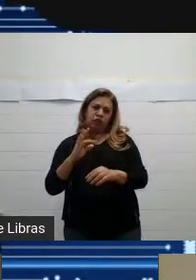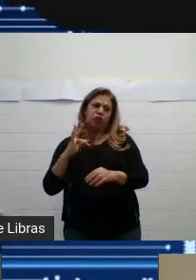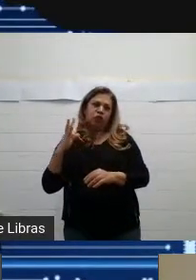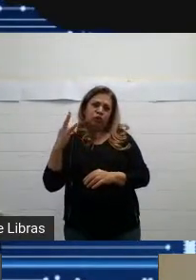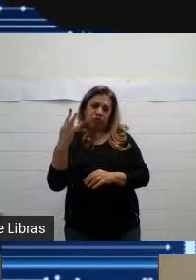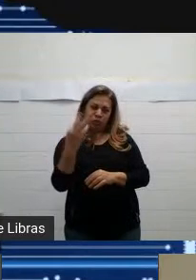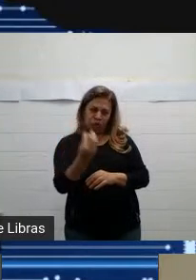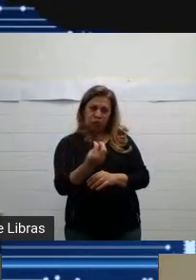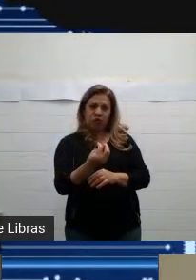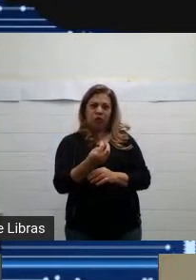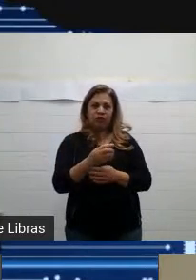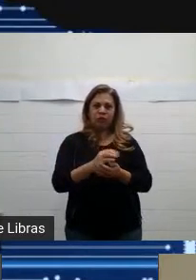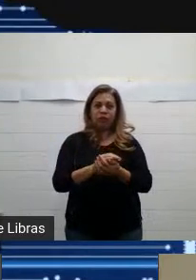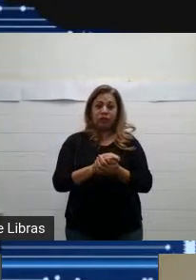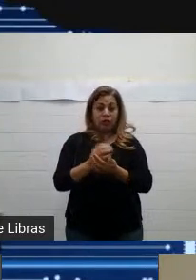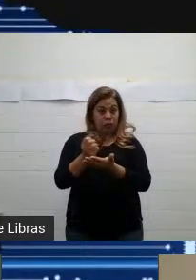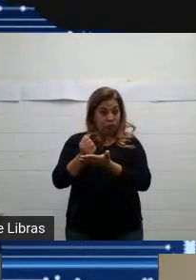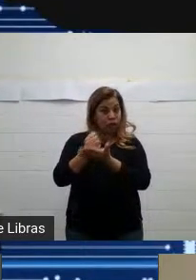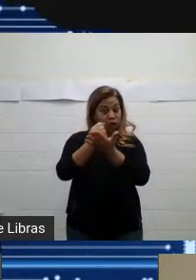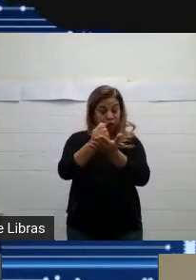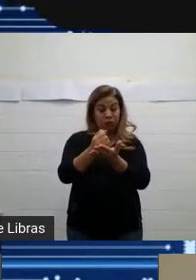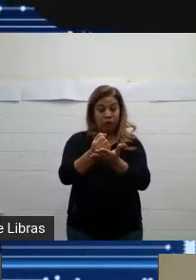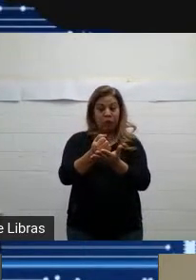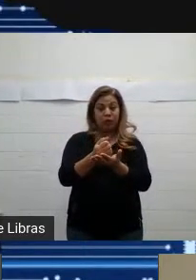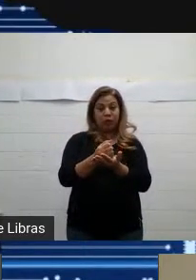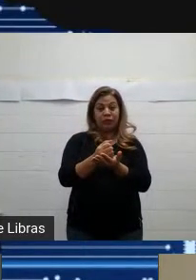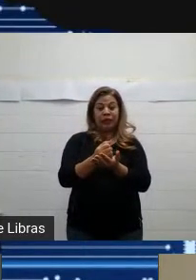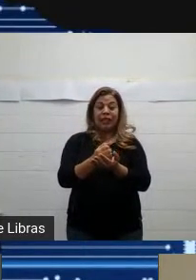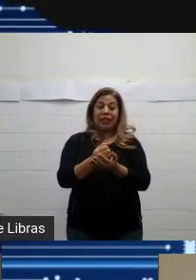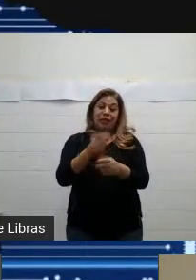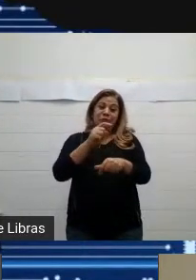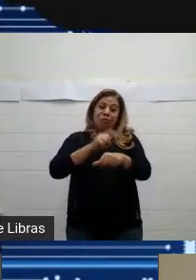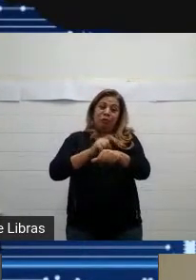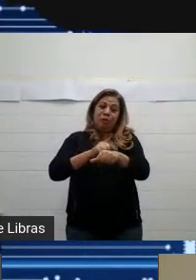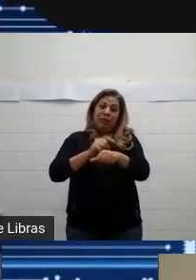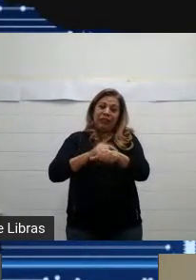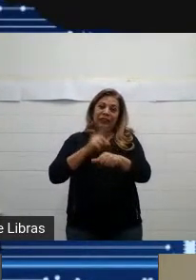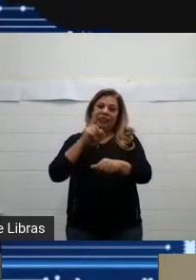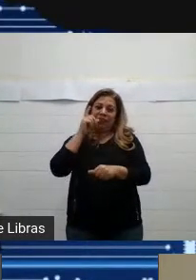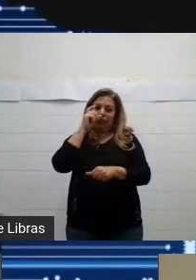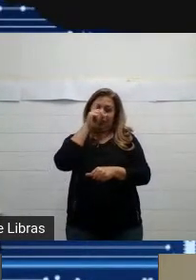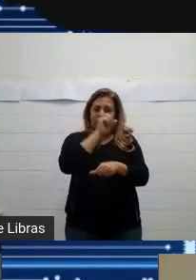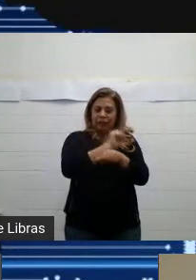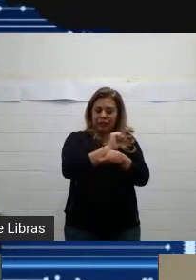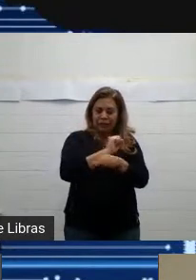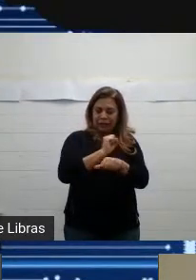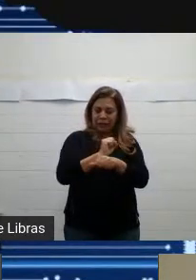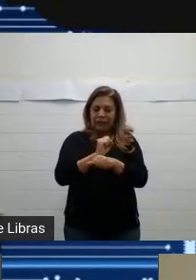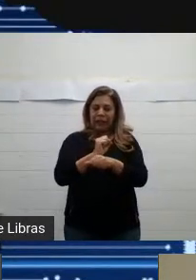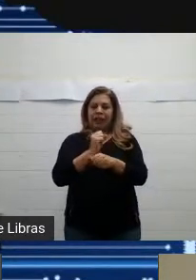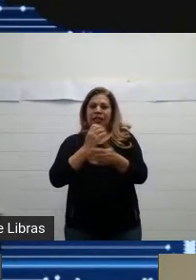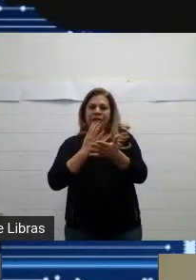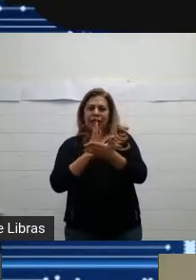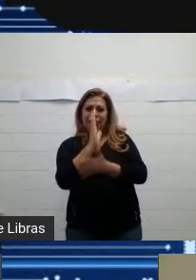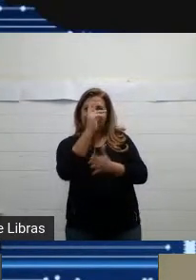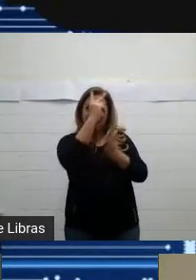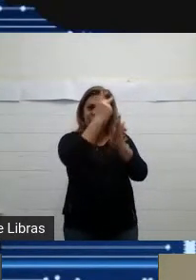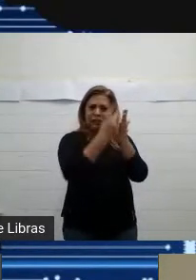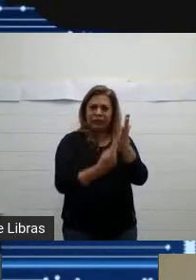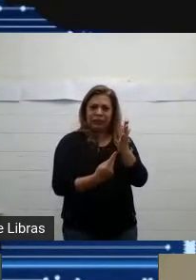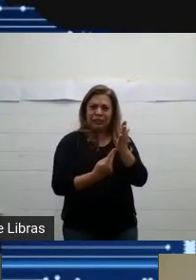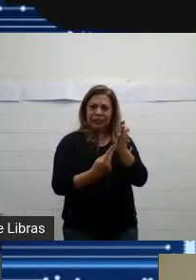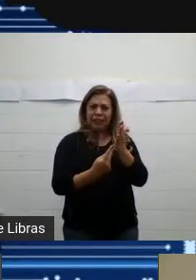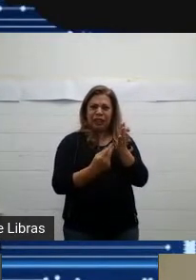contribuiu bastante. Eu acho que o momento mais angustiante foi o momento da espera da aprovação do projeto, durou